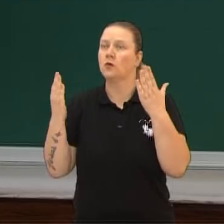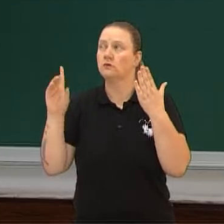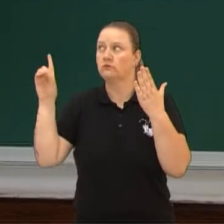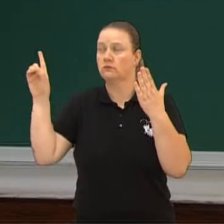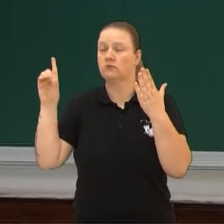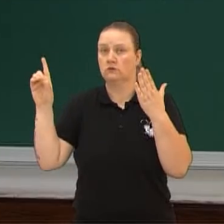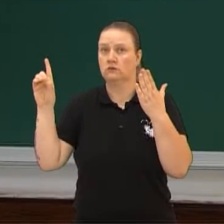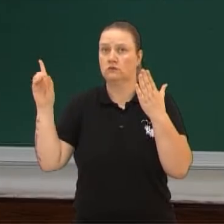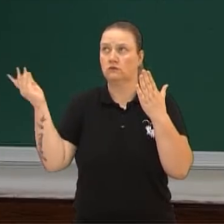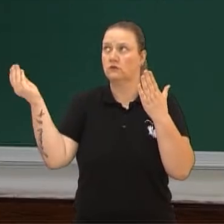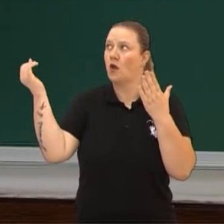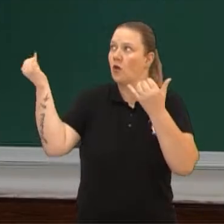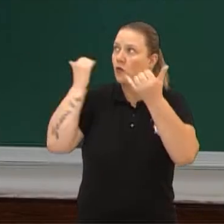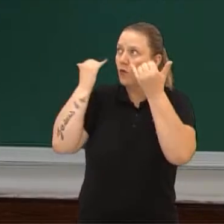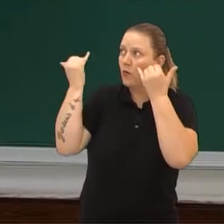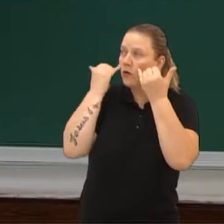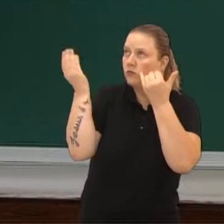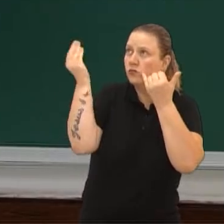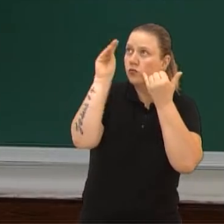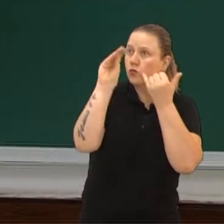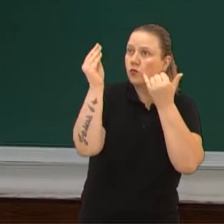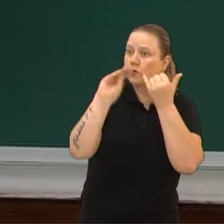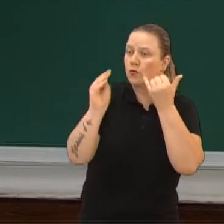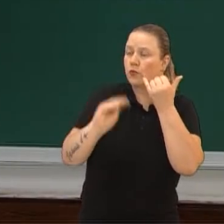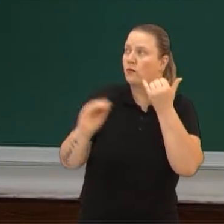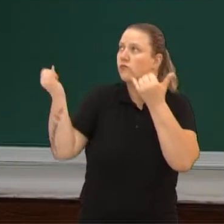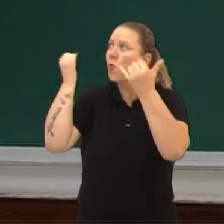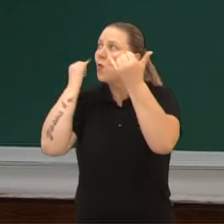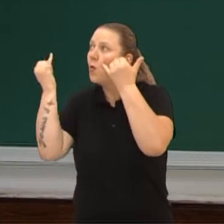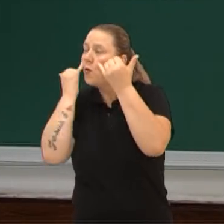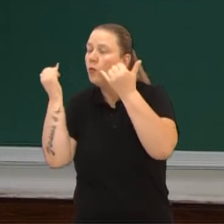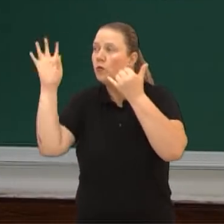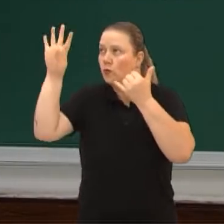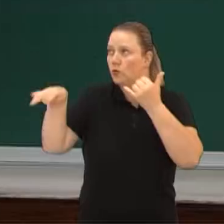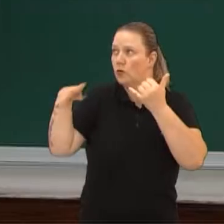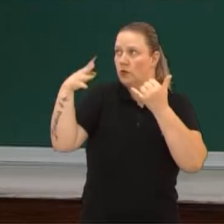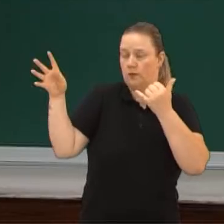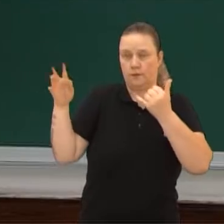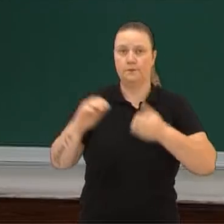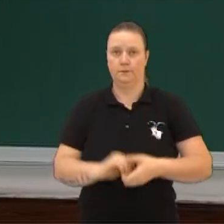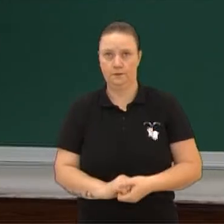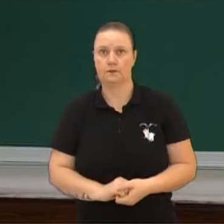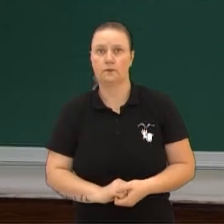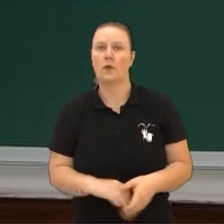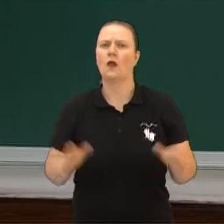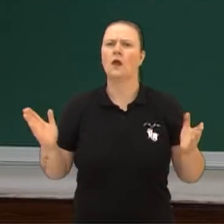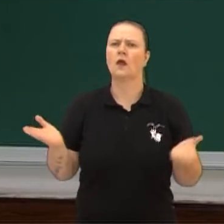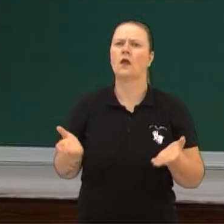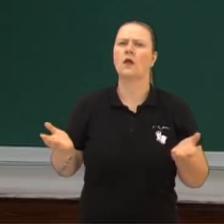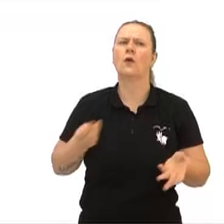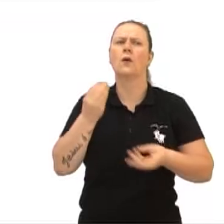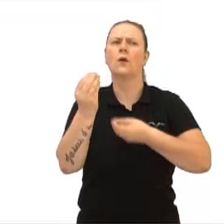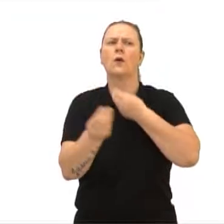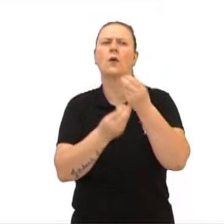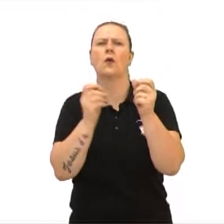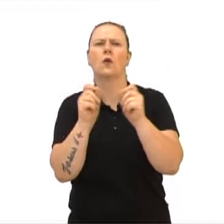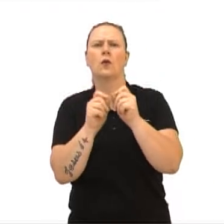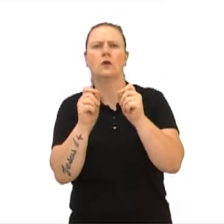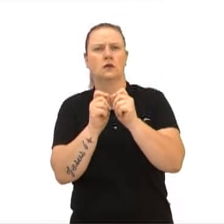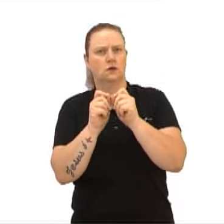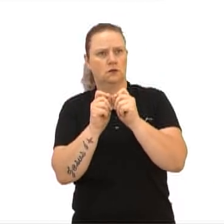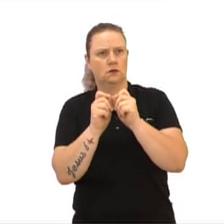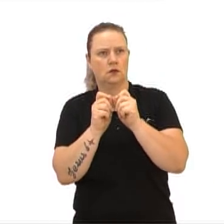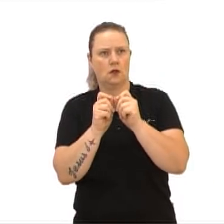bem. Então, eu tenho lá o número de alunos e a quantidade de bilhetes, tá bom? Então, como que eu posso construir esse gráfico? Então, nós vamos colocar aqui